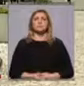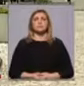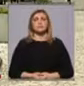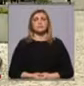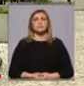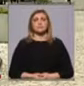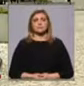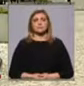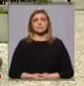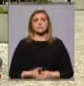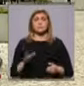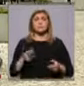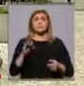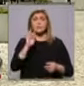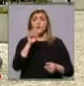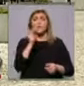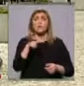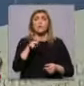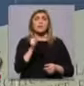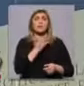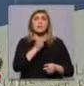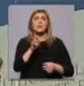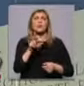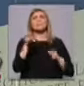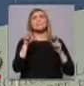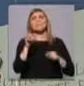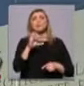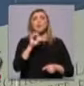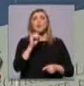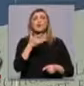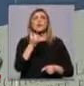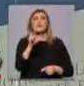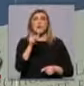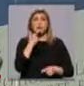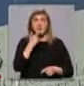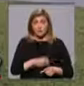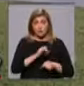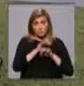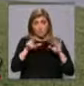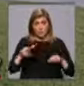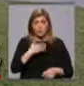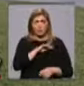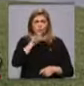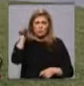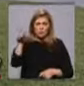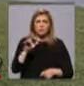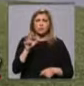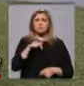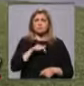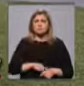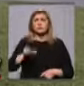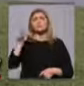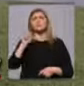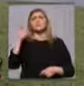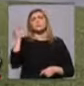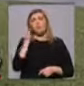o fornecedor hostil é assim que os hospitais de Santa Maria São José Coimbra Santo António e